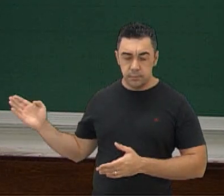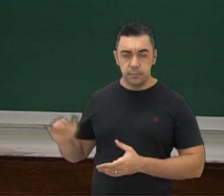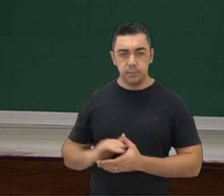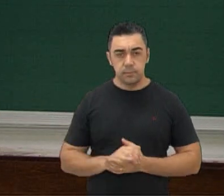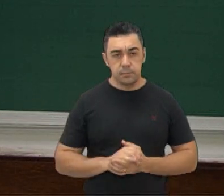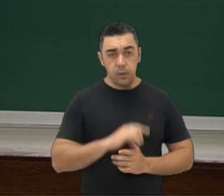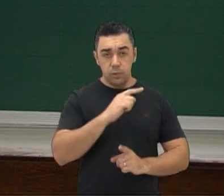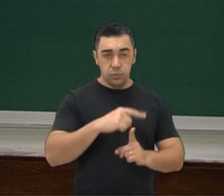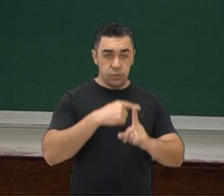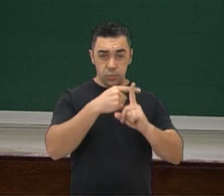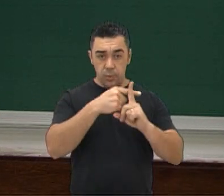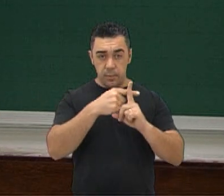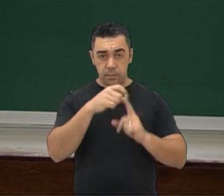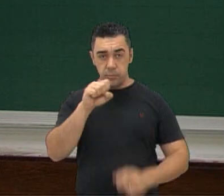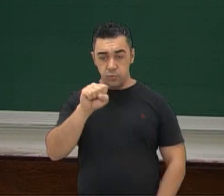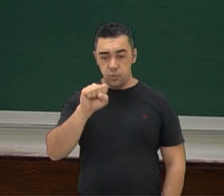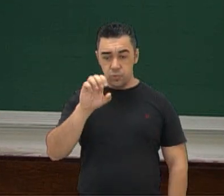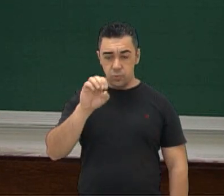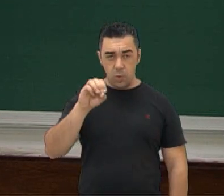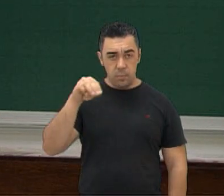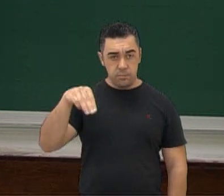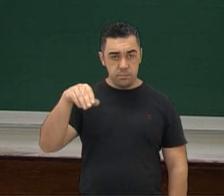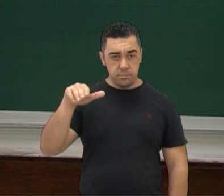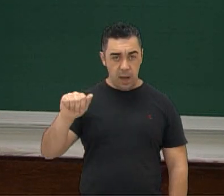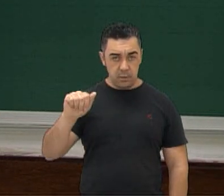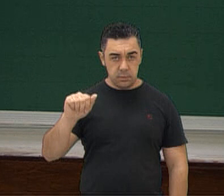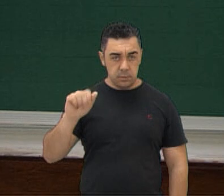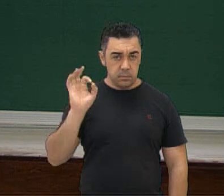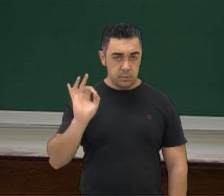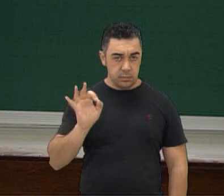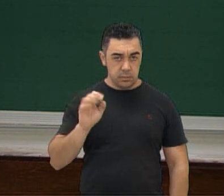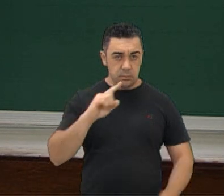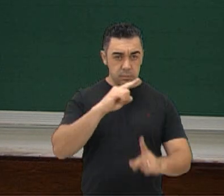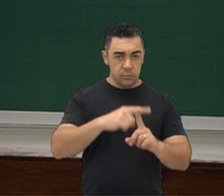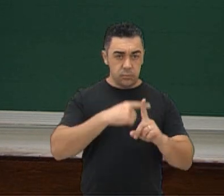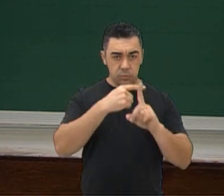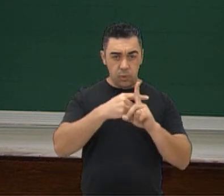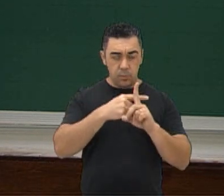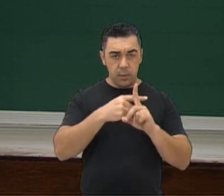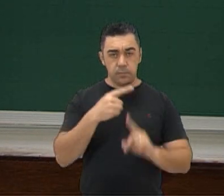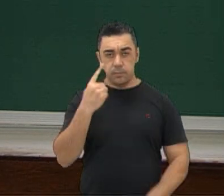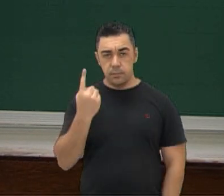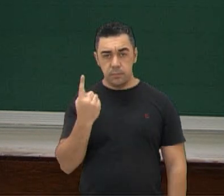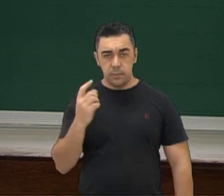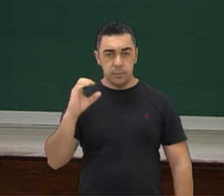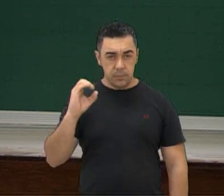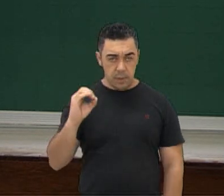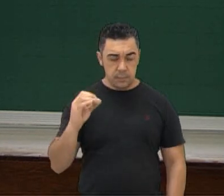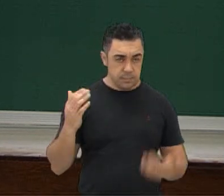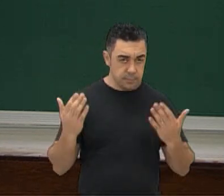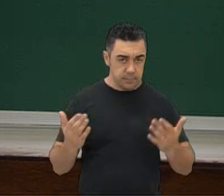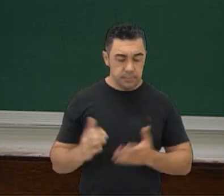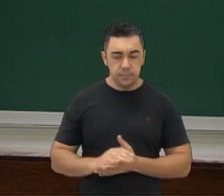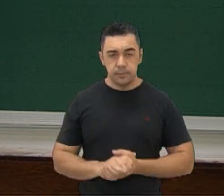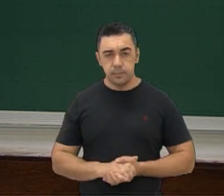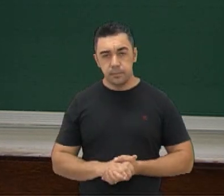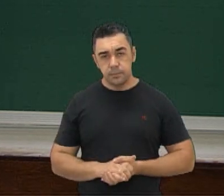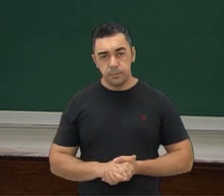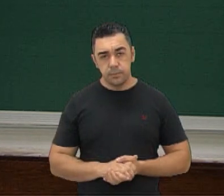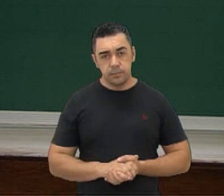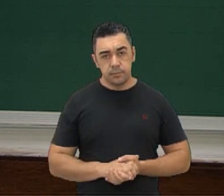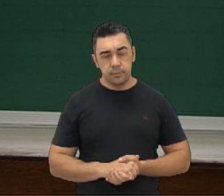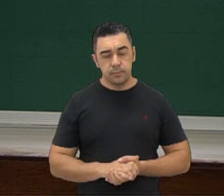soma seria a adição, a soma de um número com 10, x mais 10.